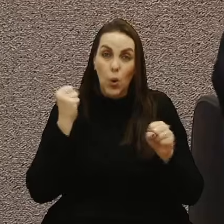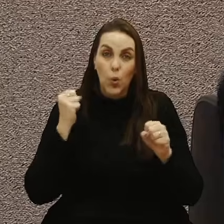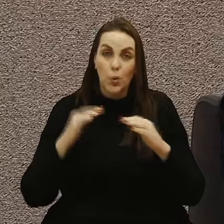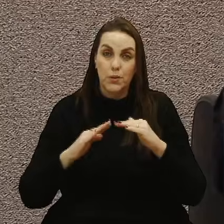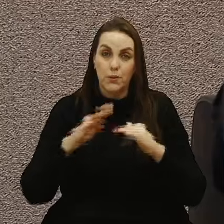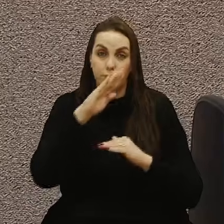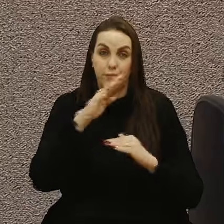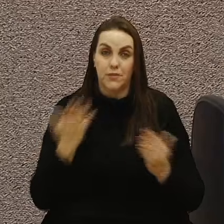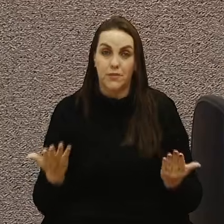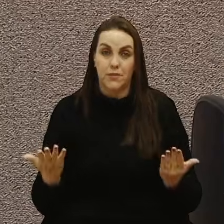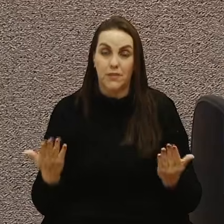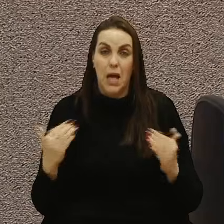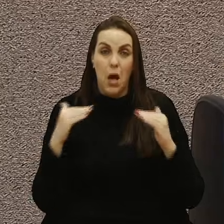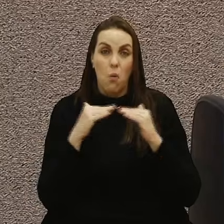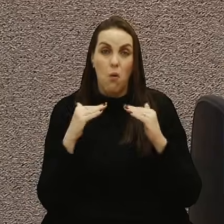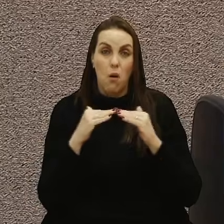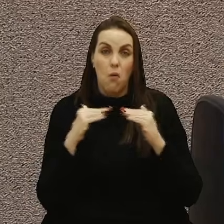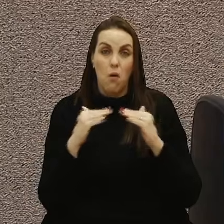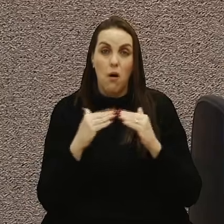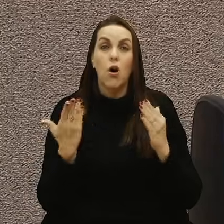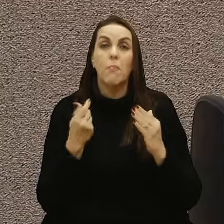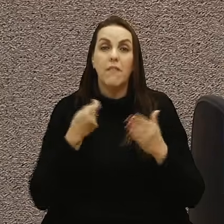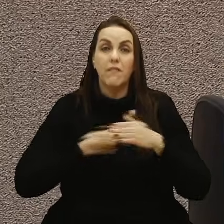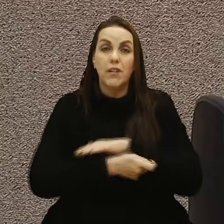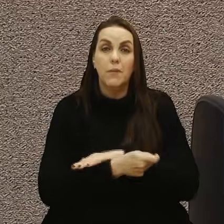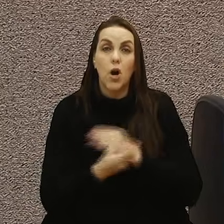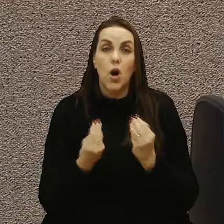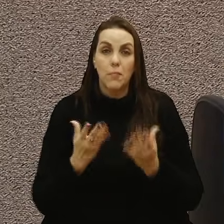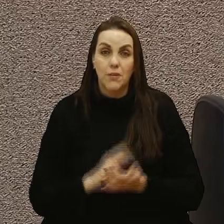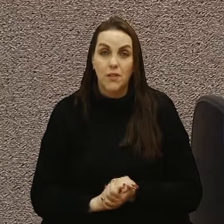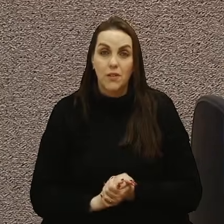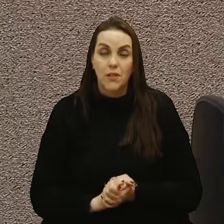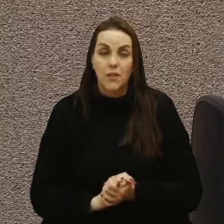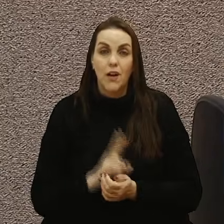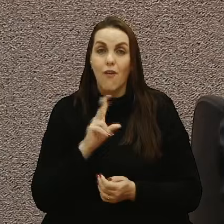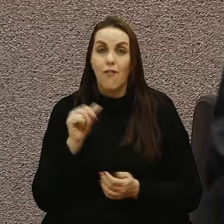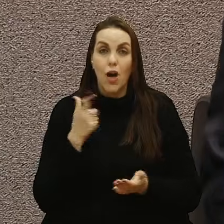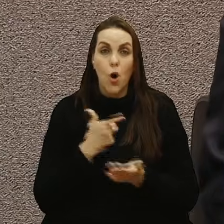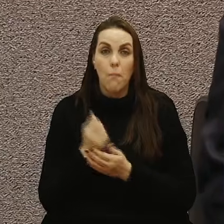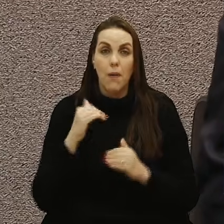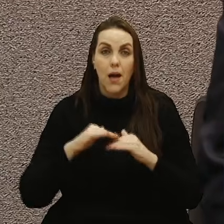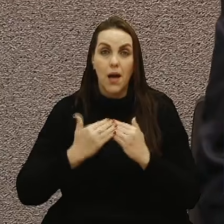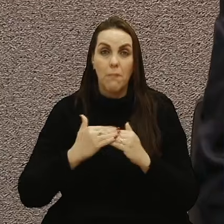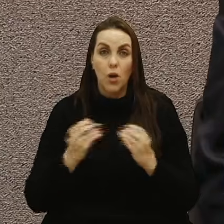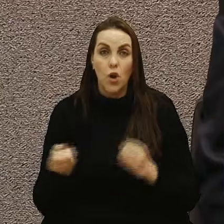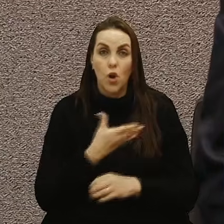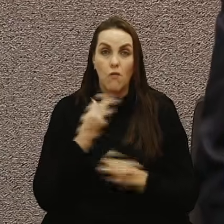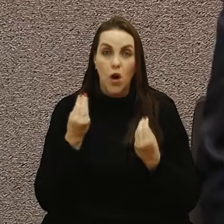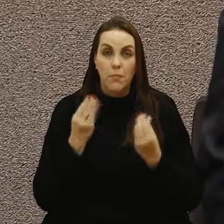Porque quem empata, como é que vai fazer um investimento? Como é que vai comprar um caminhão novo?